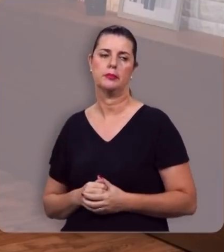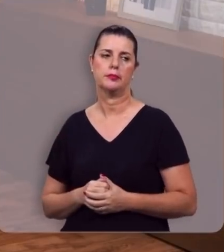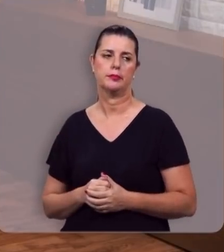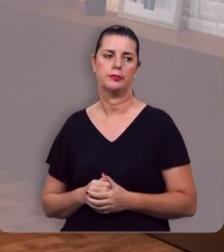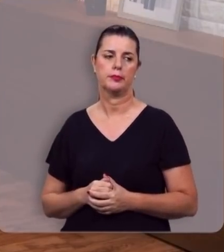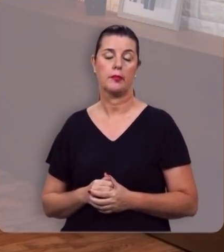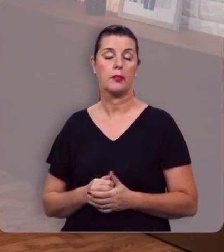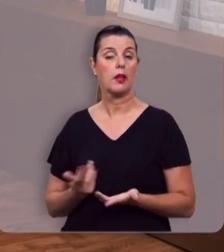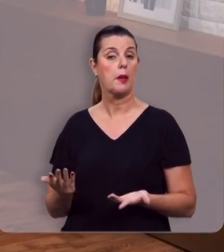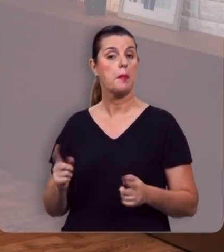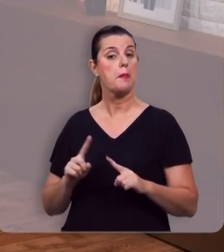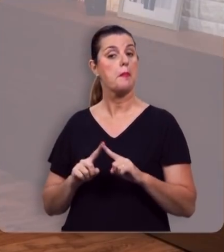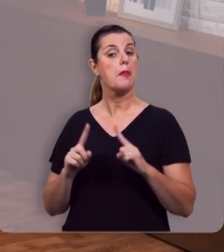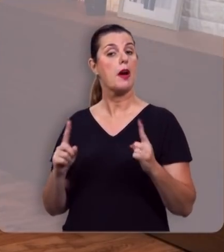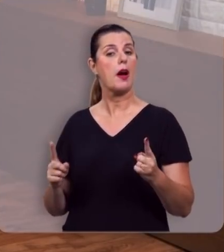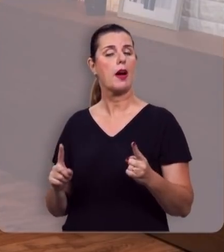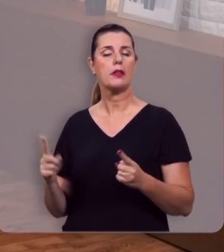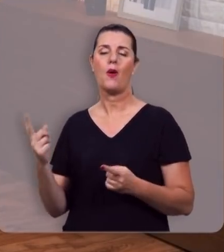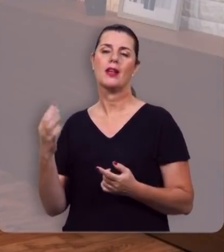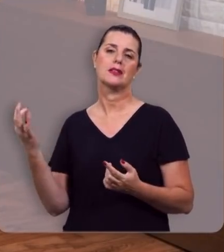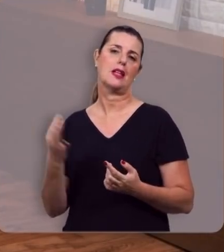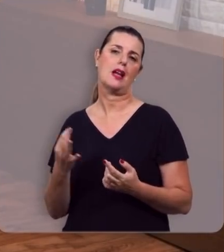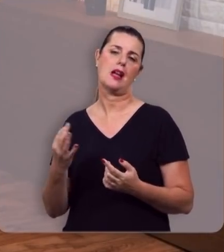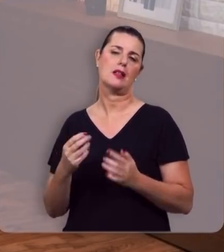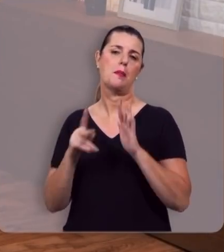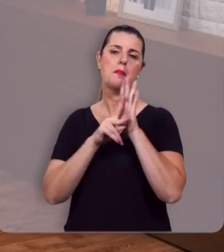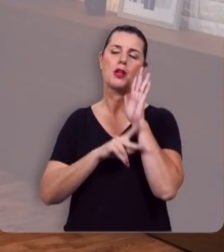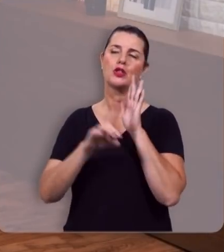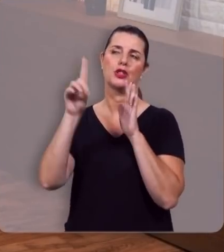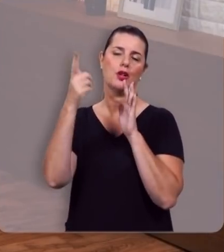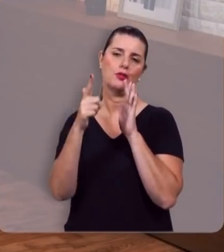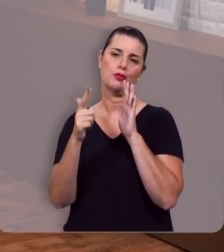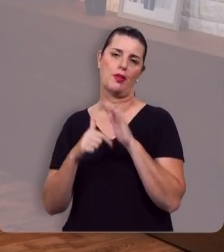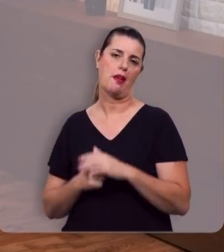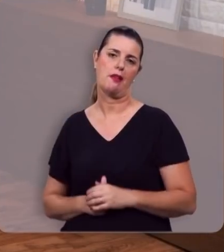Porém, este certamente não é o propósito de Deus.